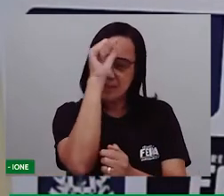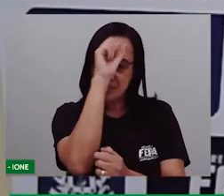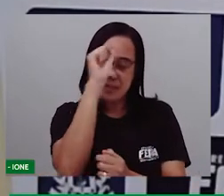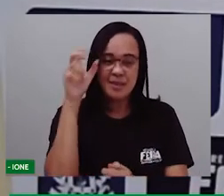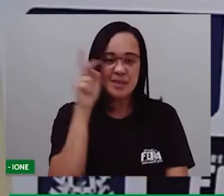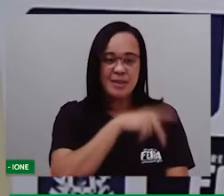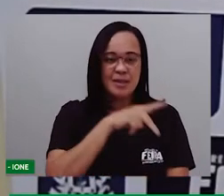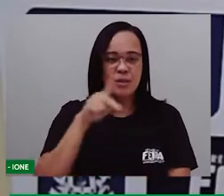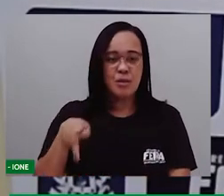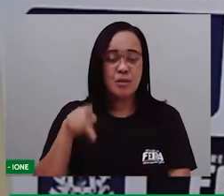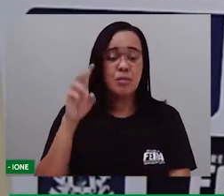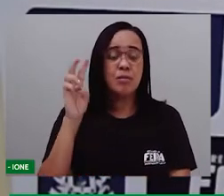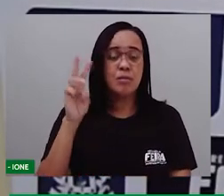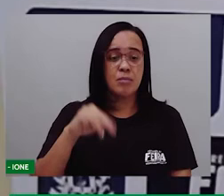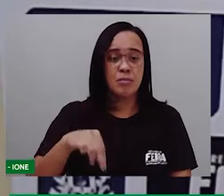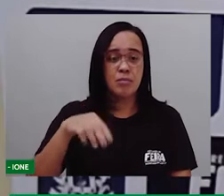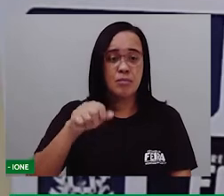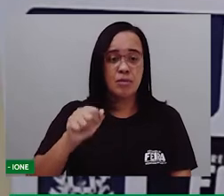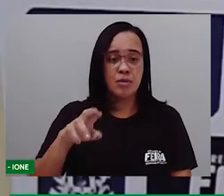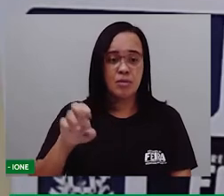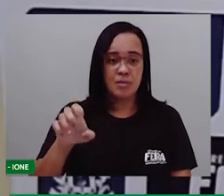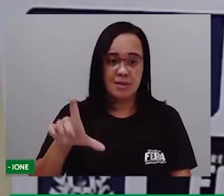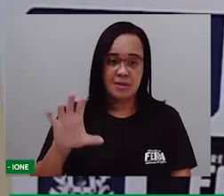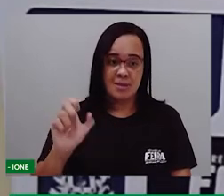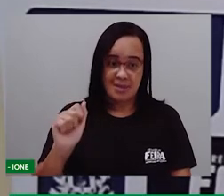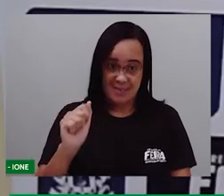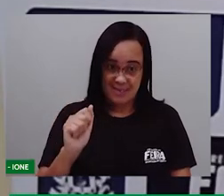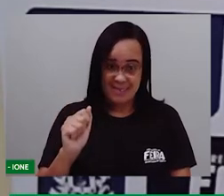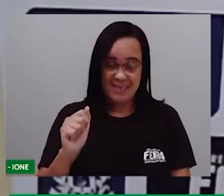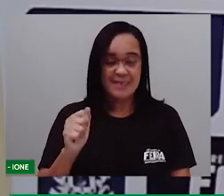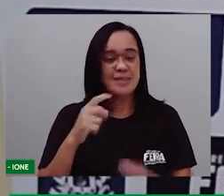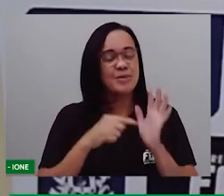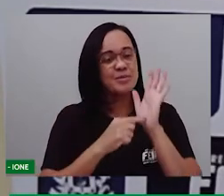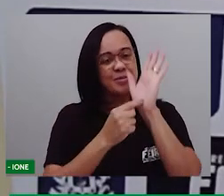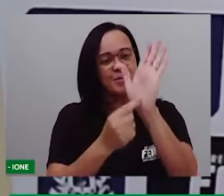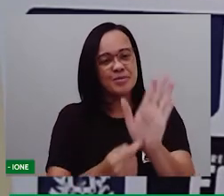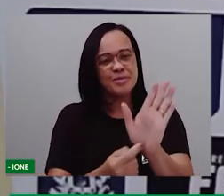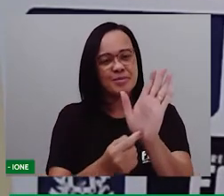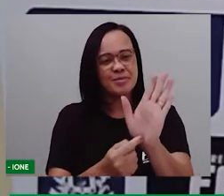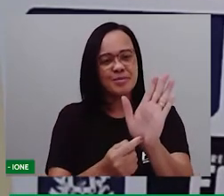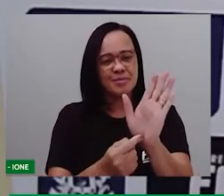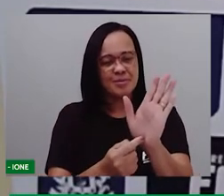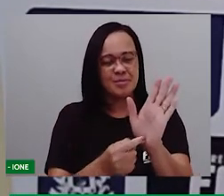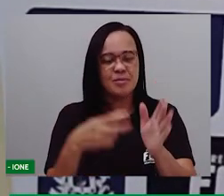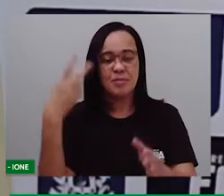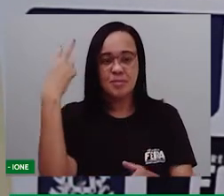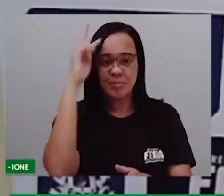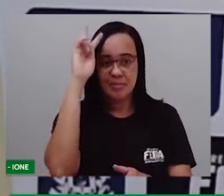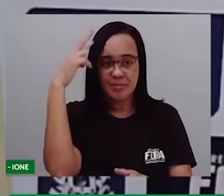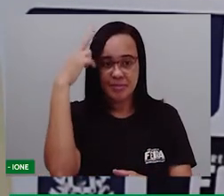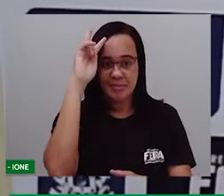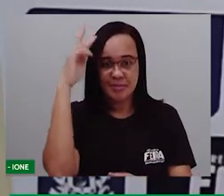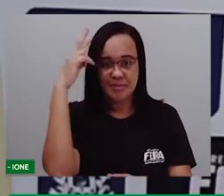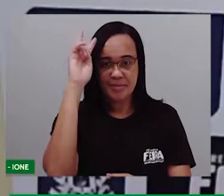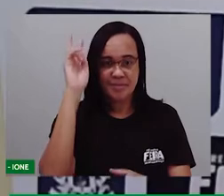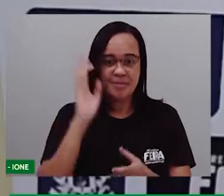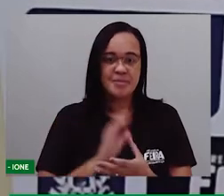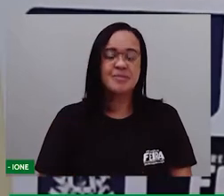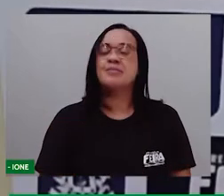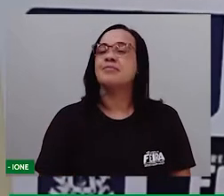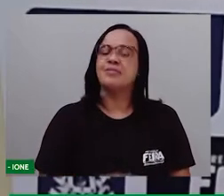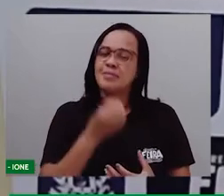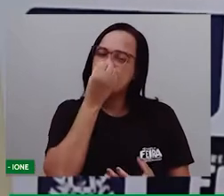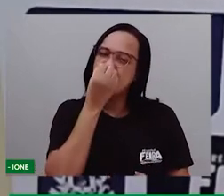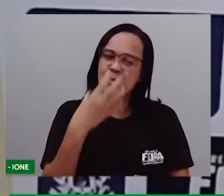Então vamos lá eu vou mostrar uma história muito interessante